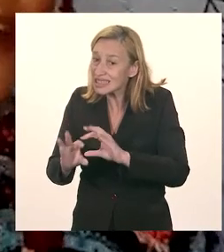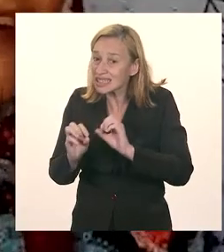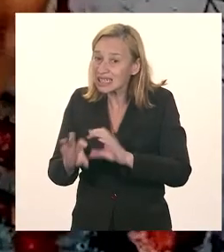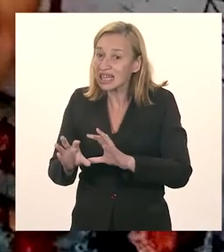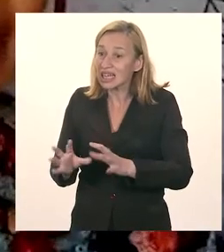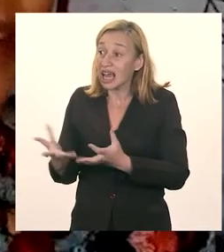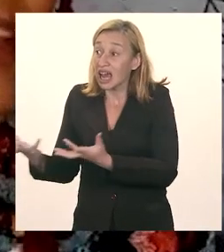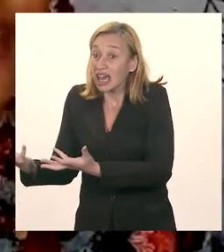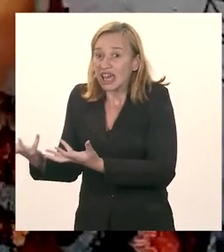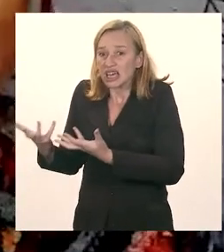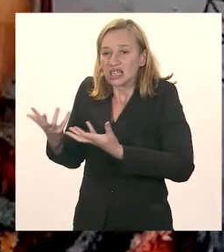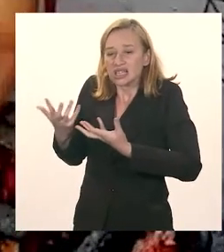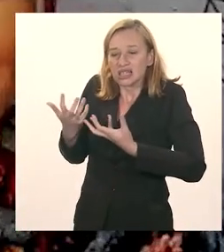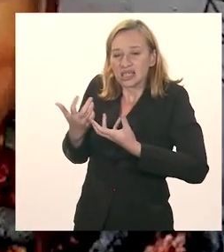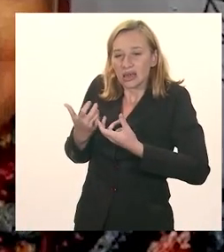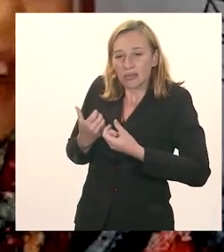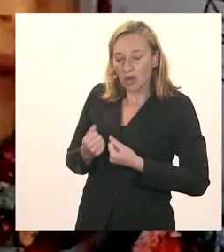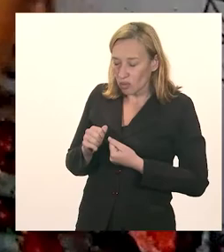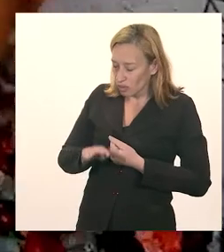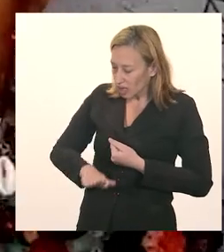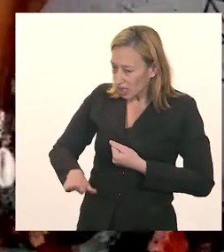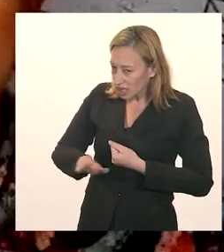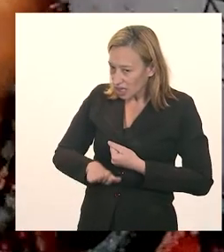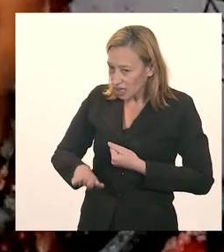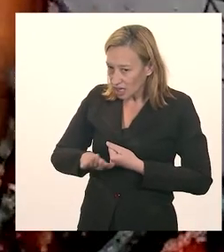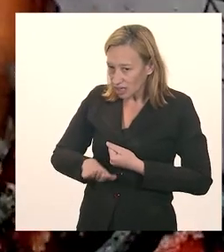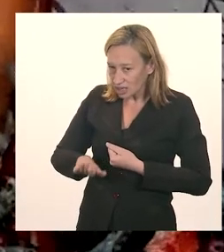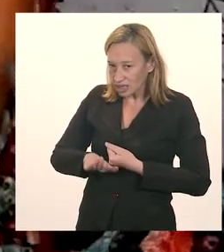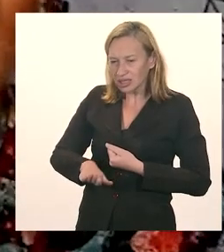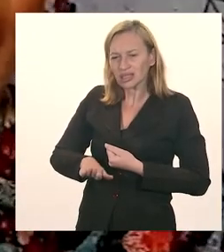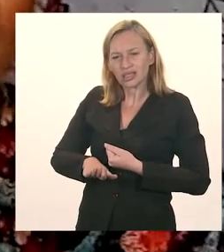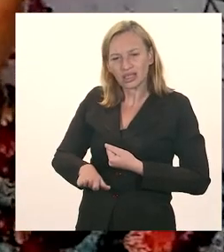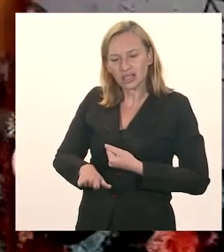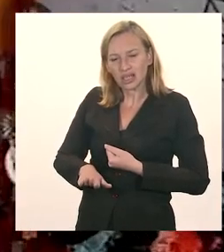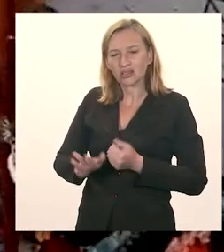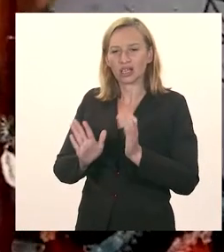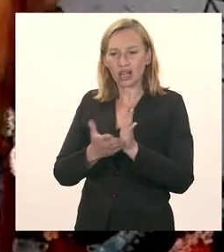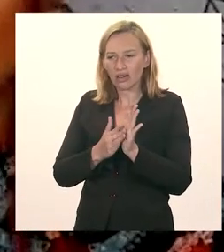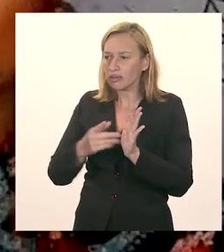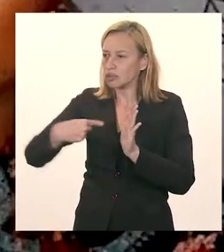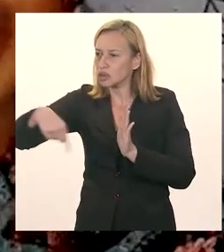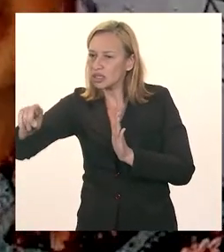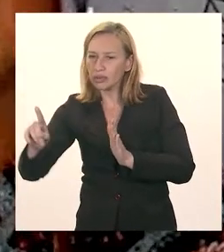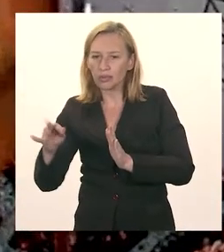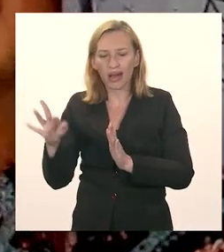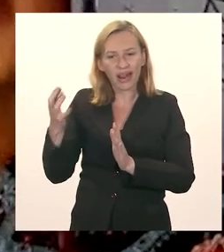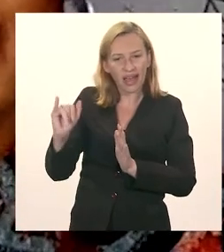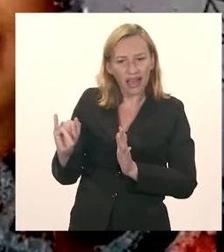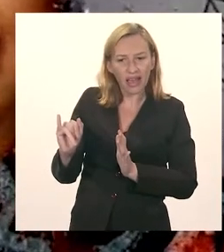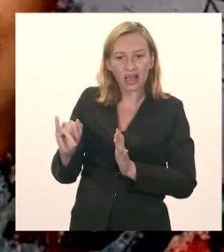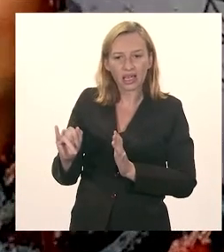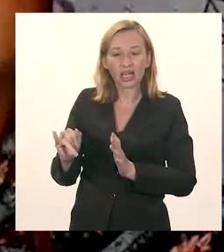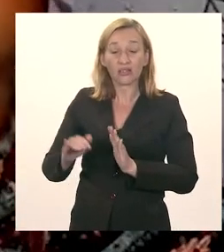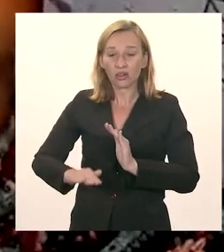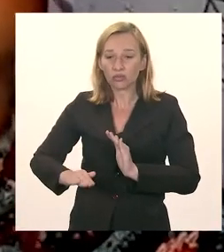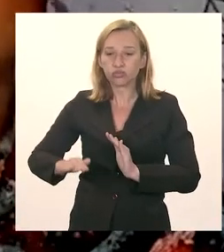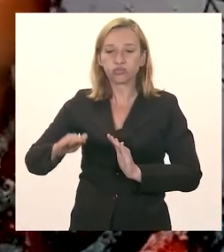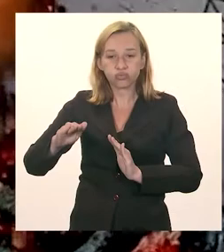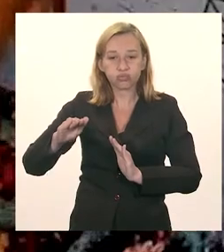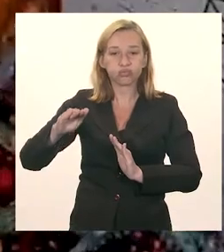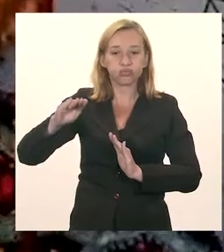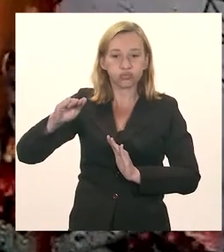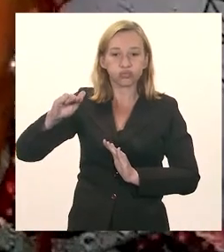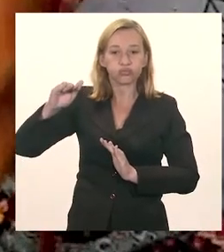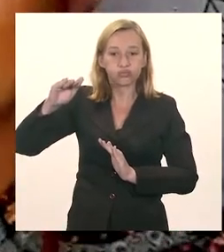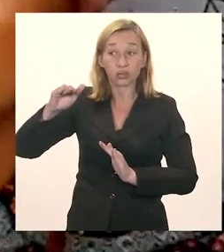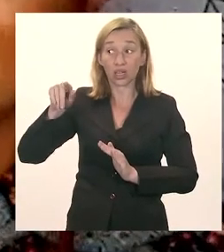que ele já falava isso desde quando ela era criança, quando ele levava ela para o samba de pareia e tudo. E aí ela foi crescendo, e ela